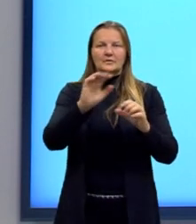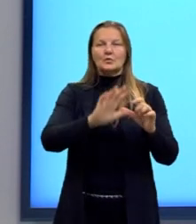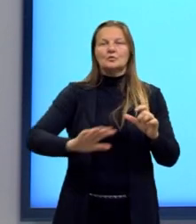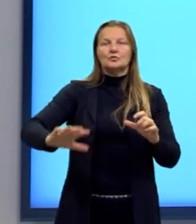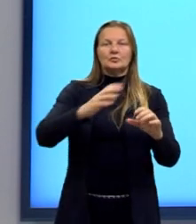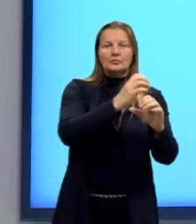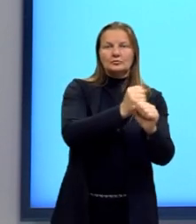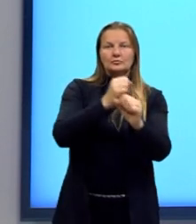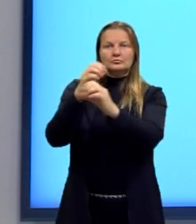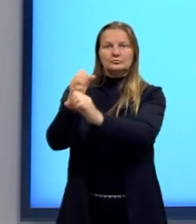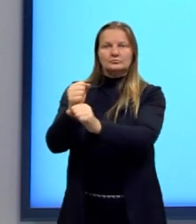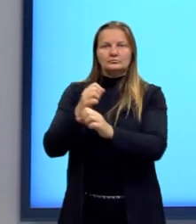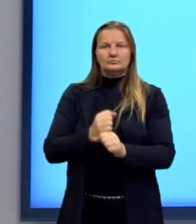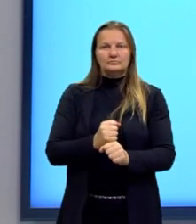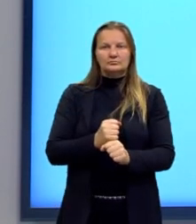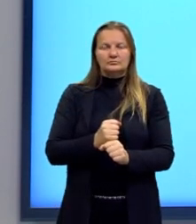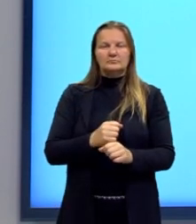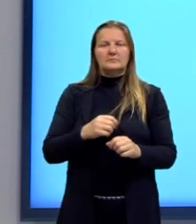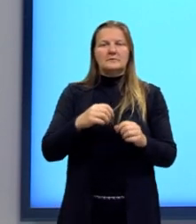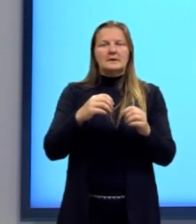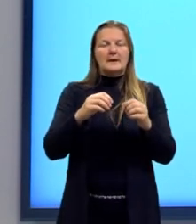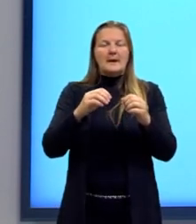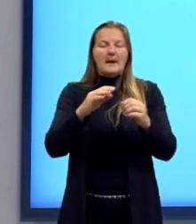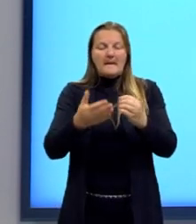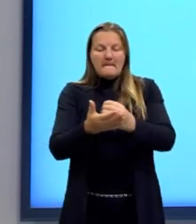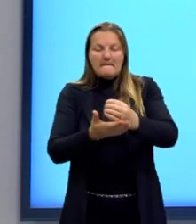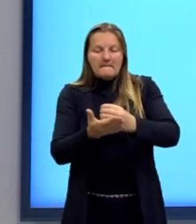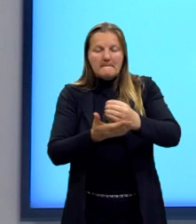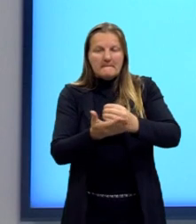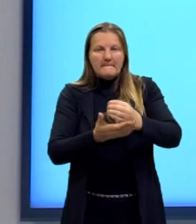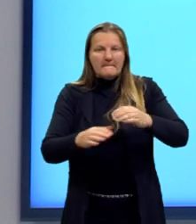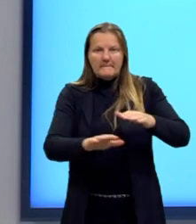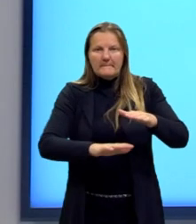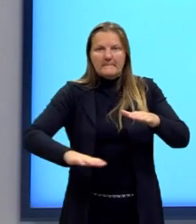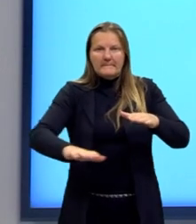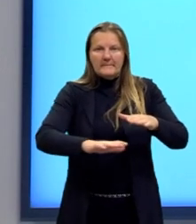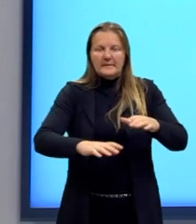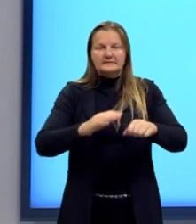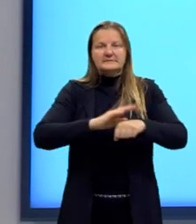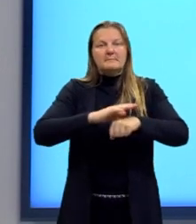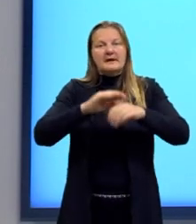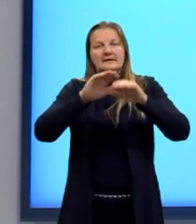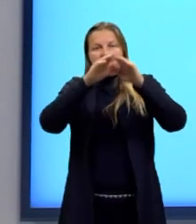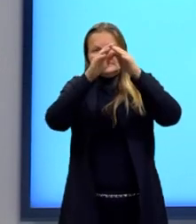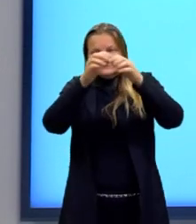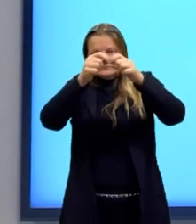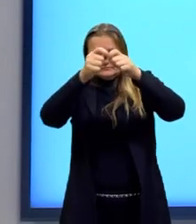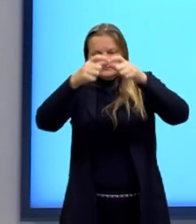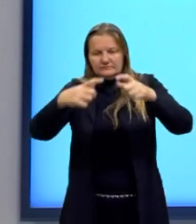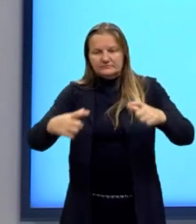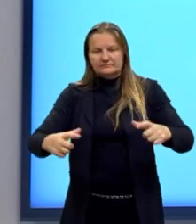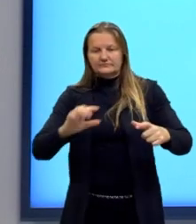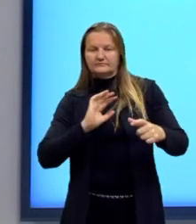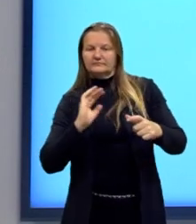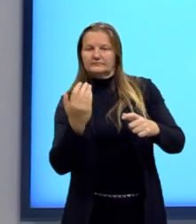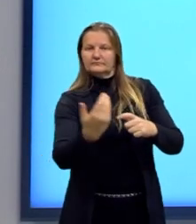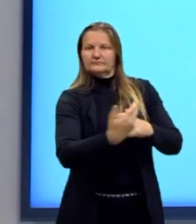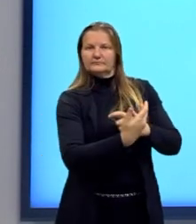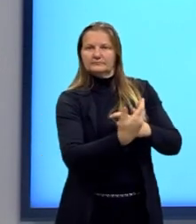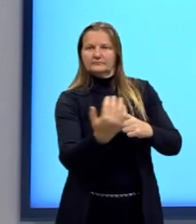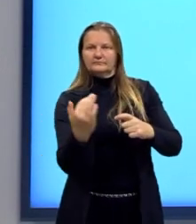total sendo área da base mais área lateral então Vamos por partes né área da